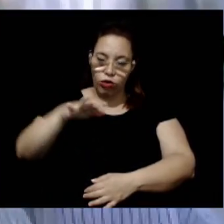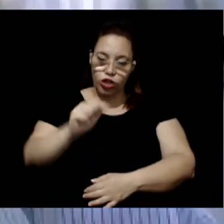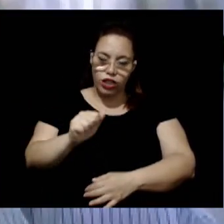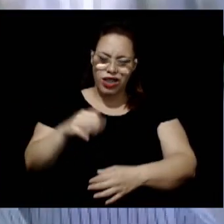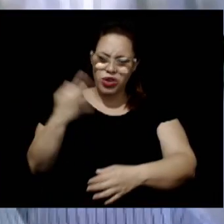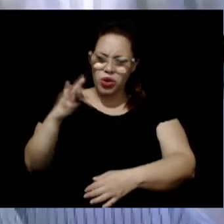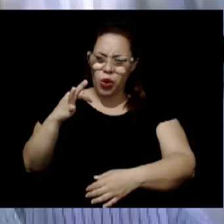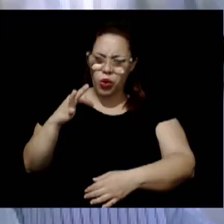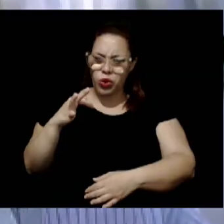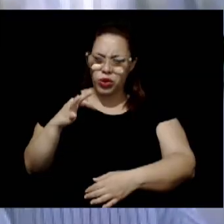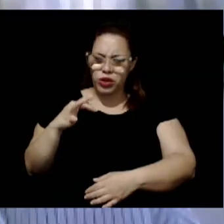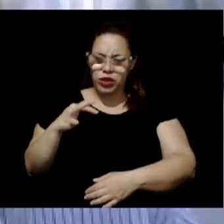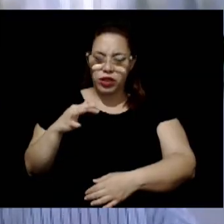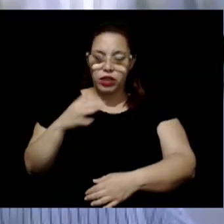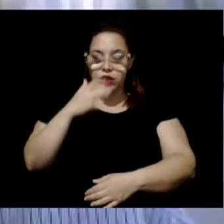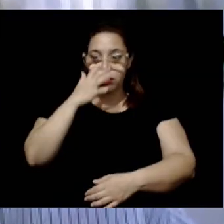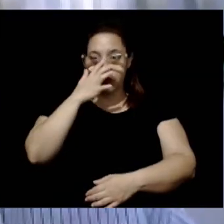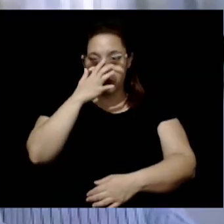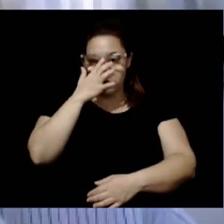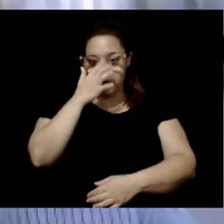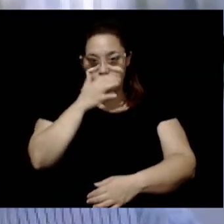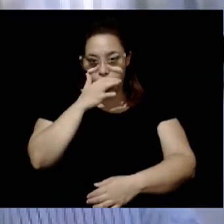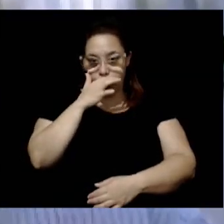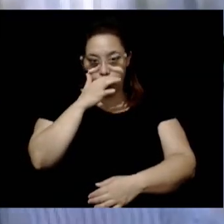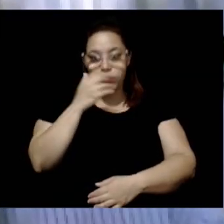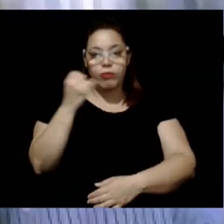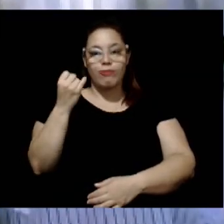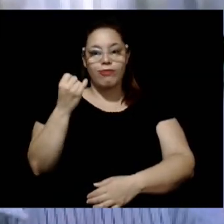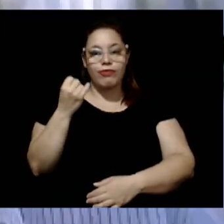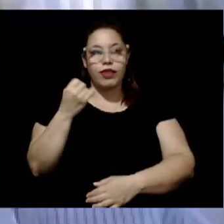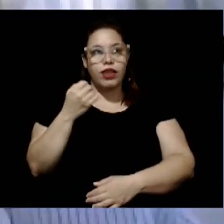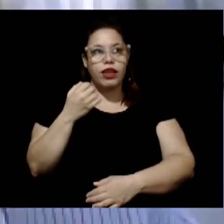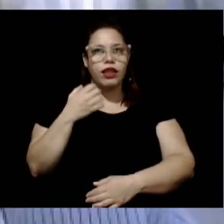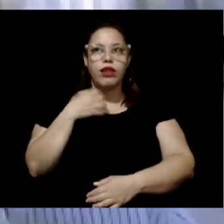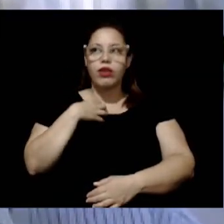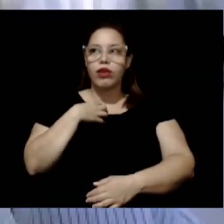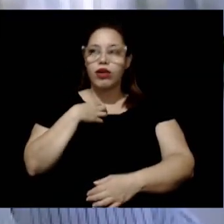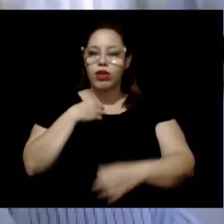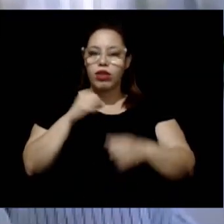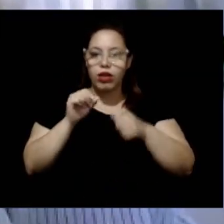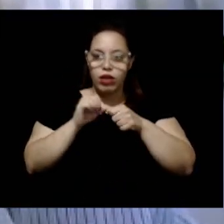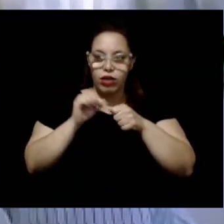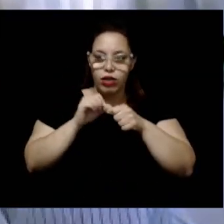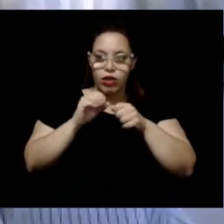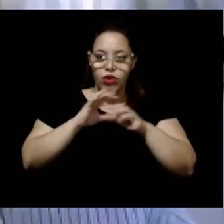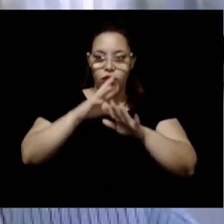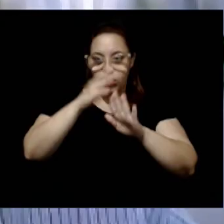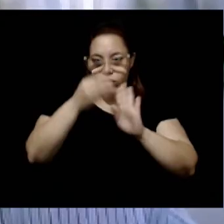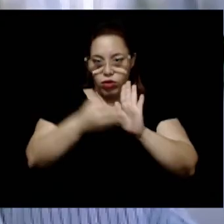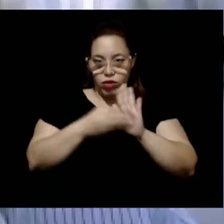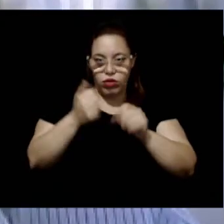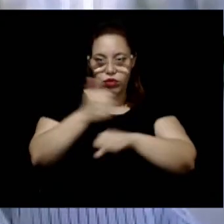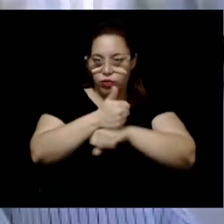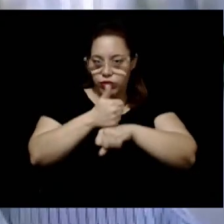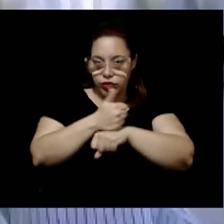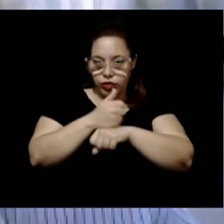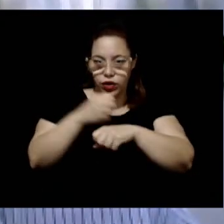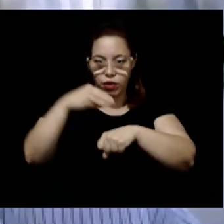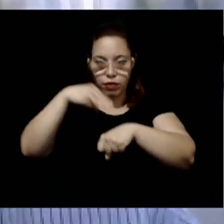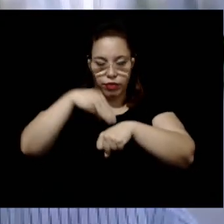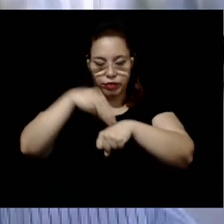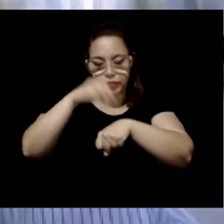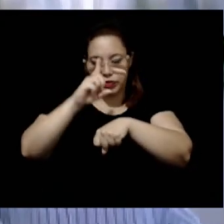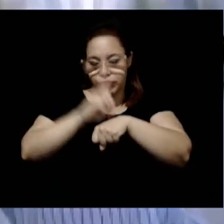Fibromialgia é uma área de muito interesse meu, né? Eu fiz toda a minha carreira acadêmica, desde mestrado, doutorado,